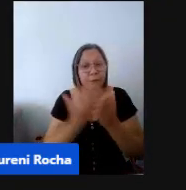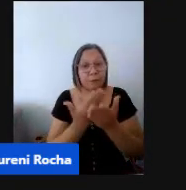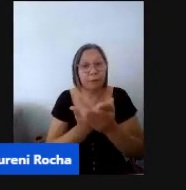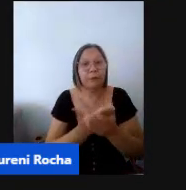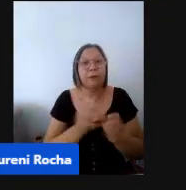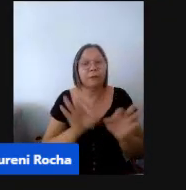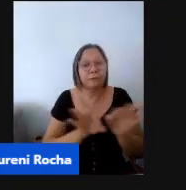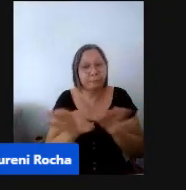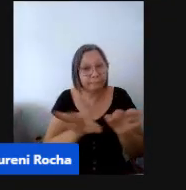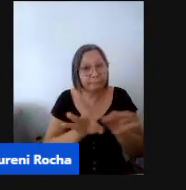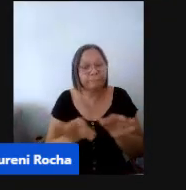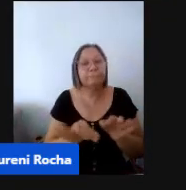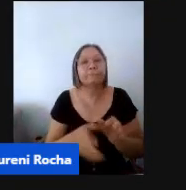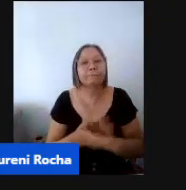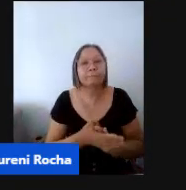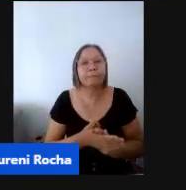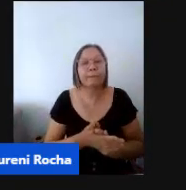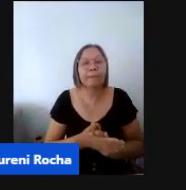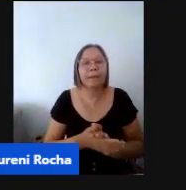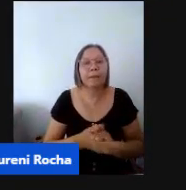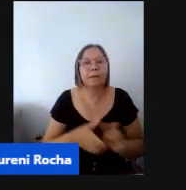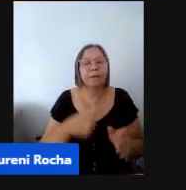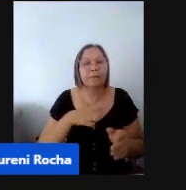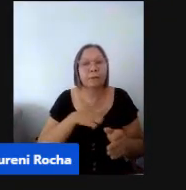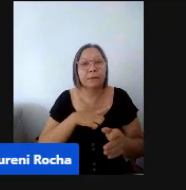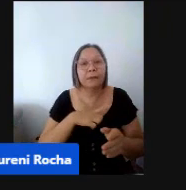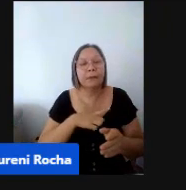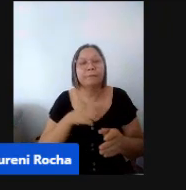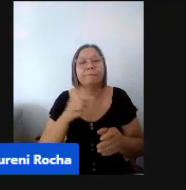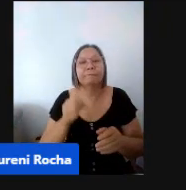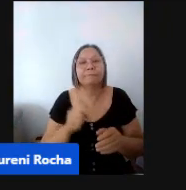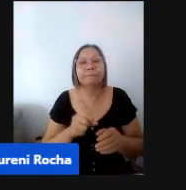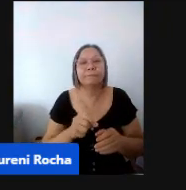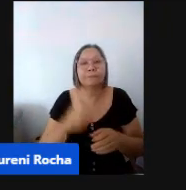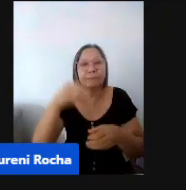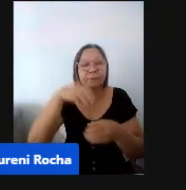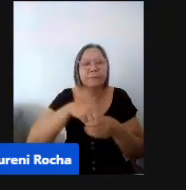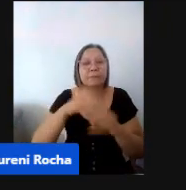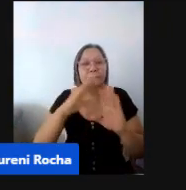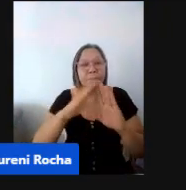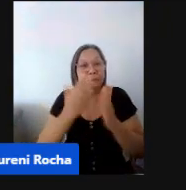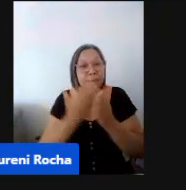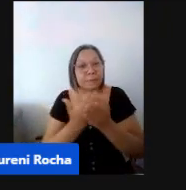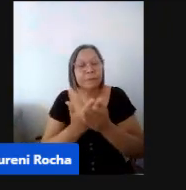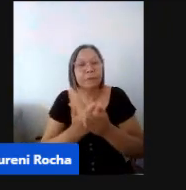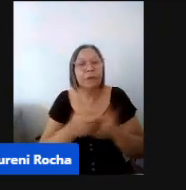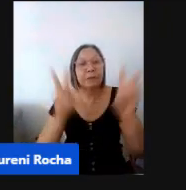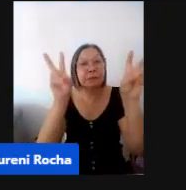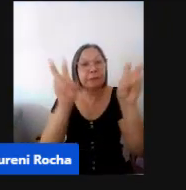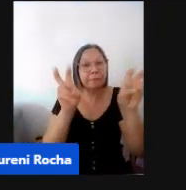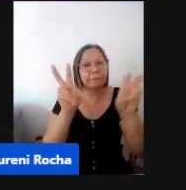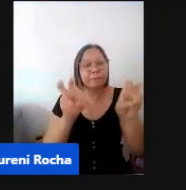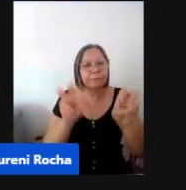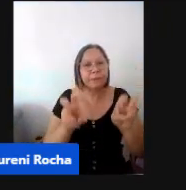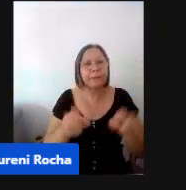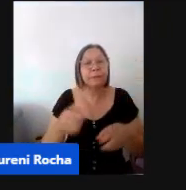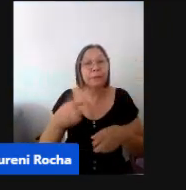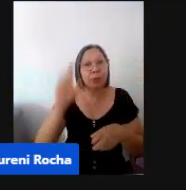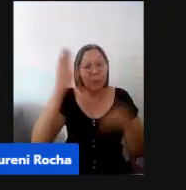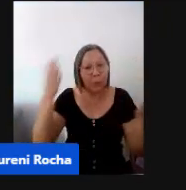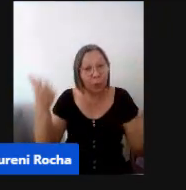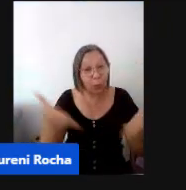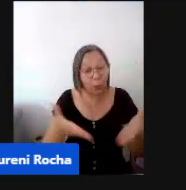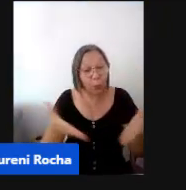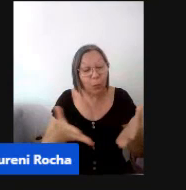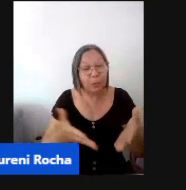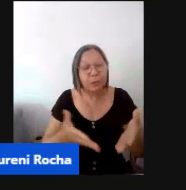em diversidade sexual na escola, nós falamos de um tema que, infelizmente, ainda, nos dias atuais, gera